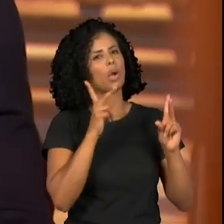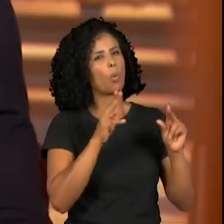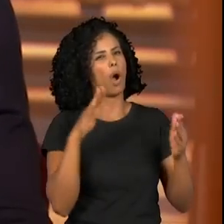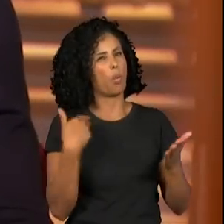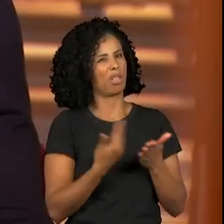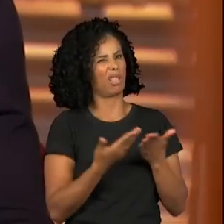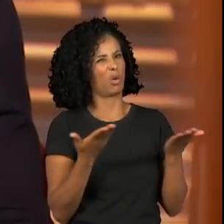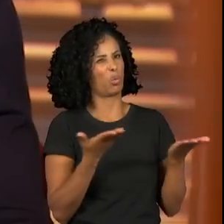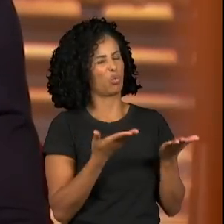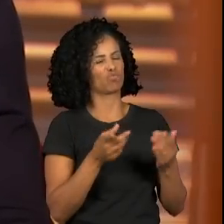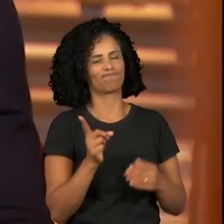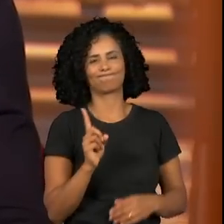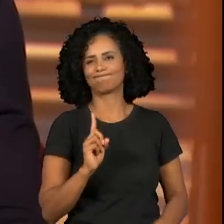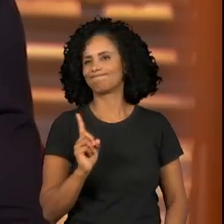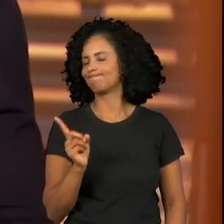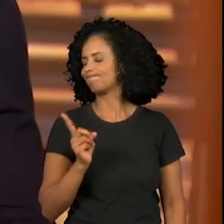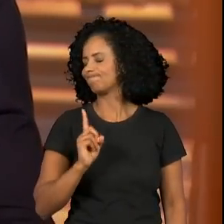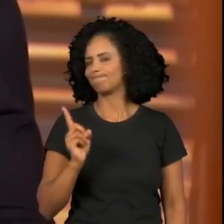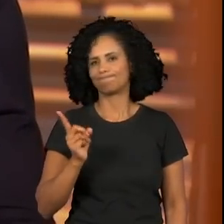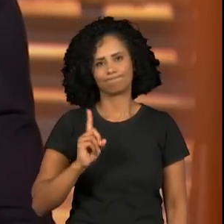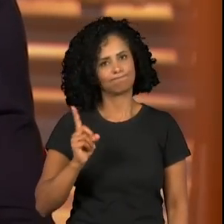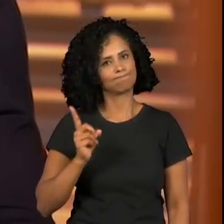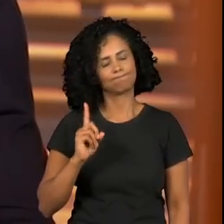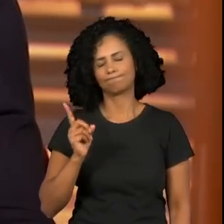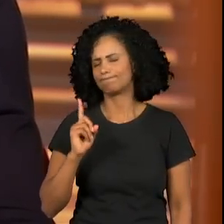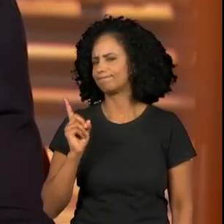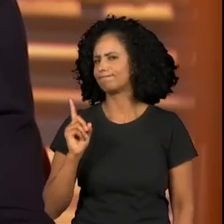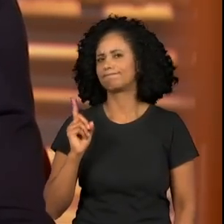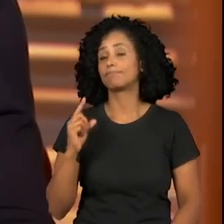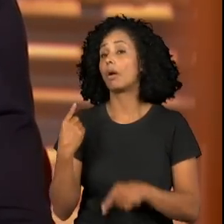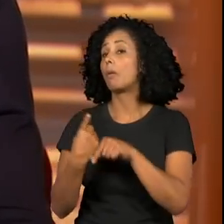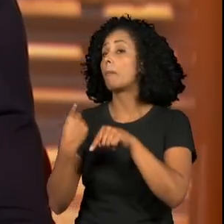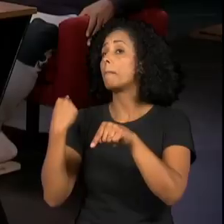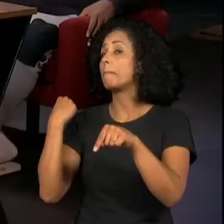teria. Não teria, porque naquela época,